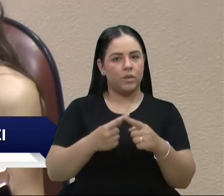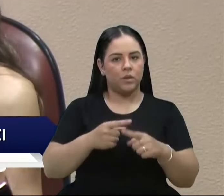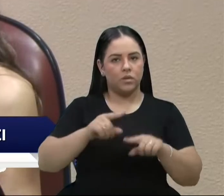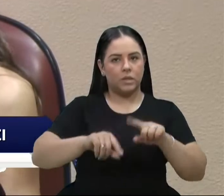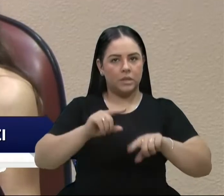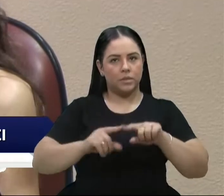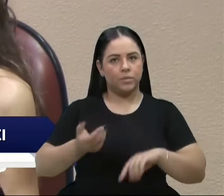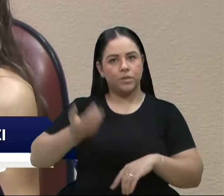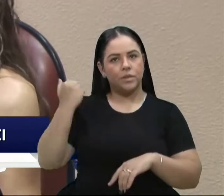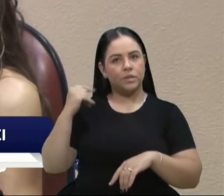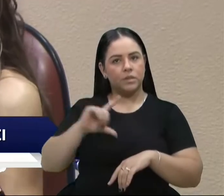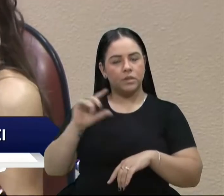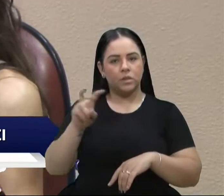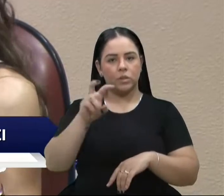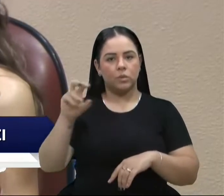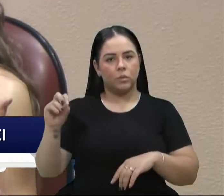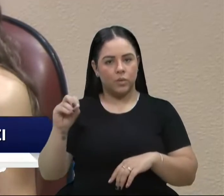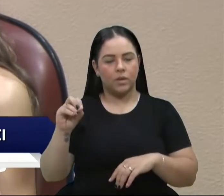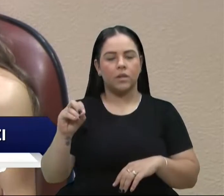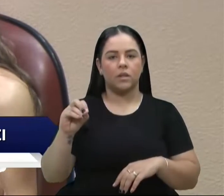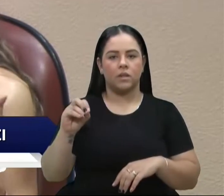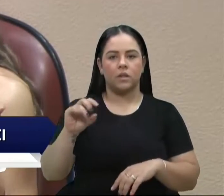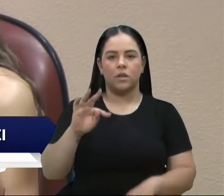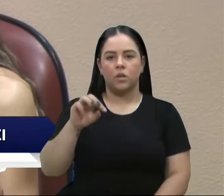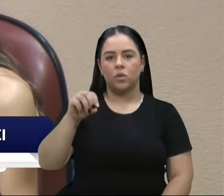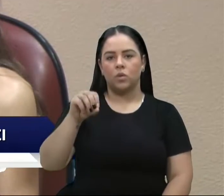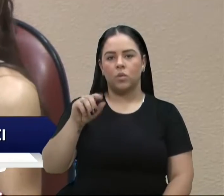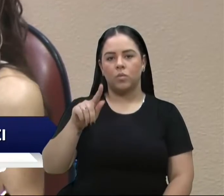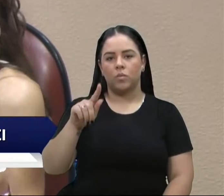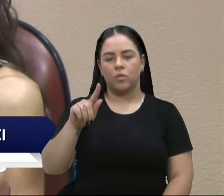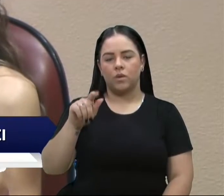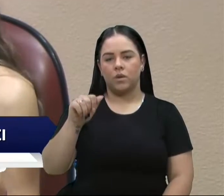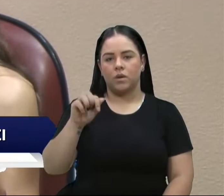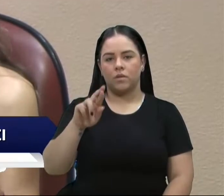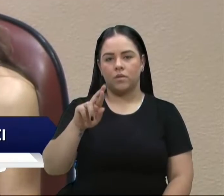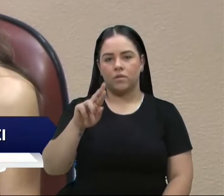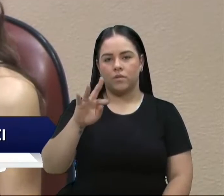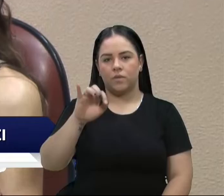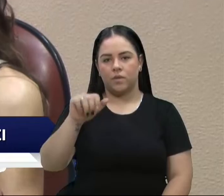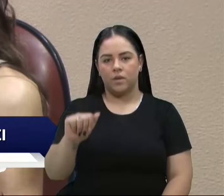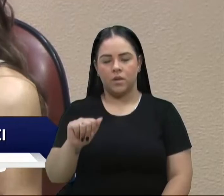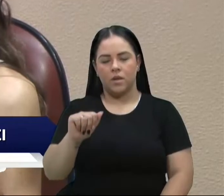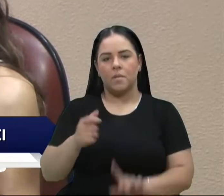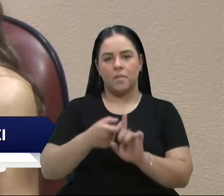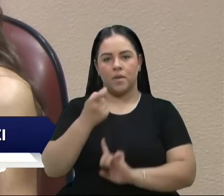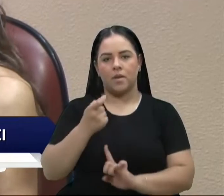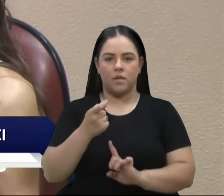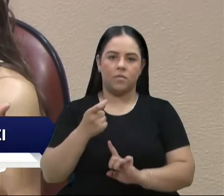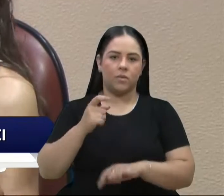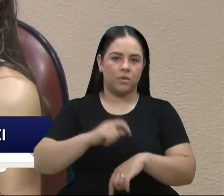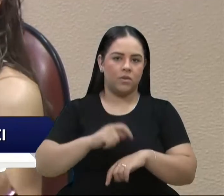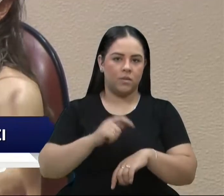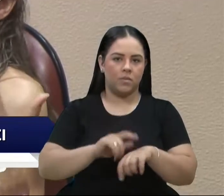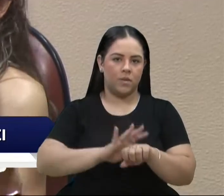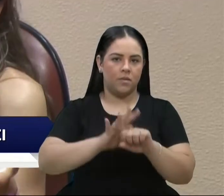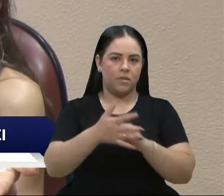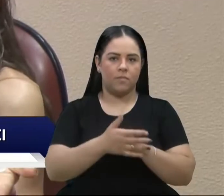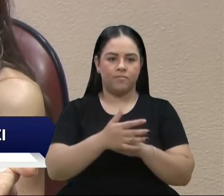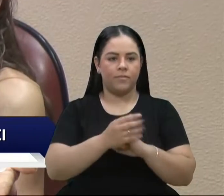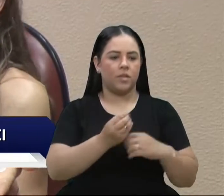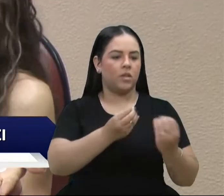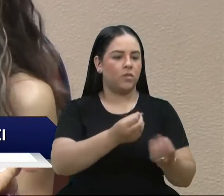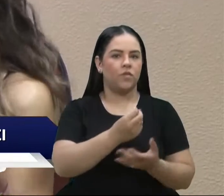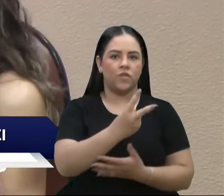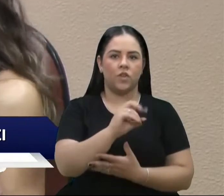oferecia 50 tomografias no mês, em função da pandemia, por um bom período, estava ofertando 20 ou até